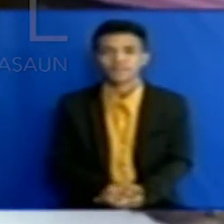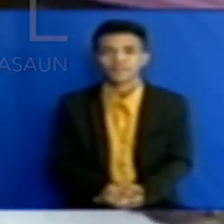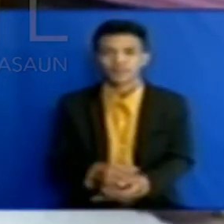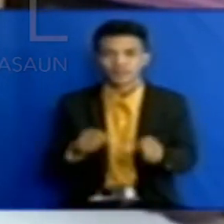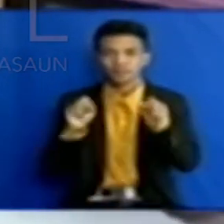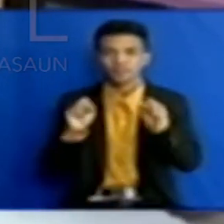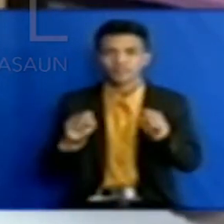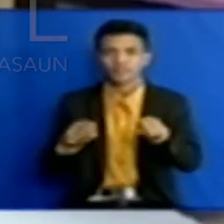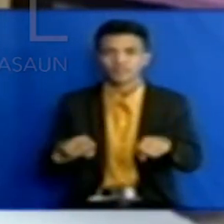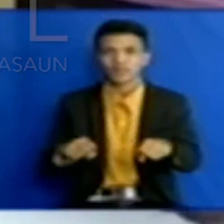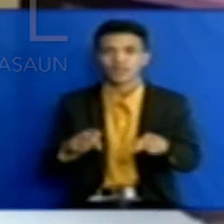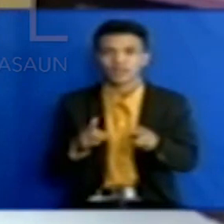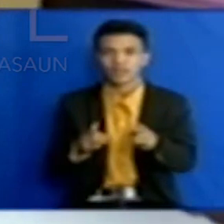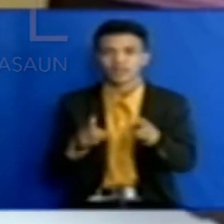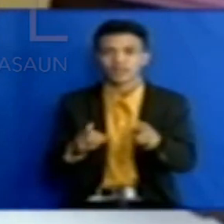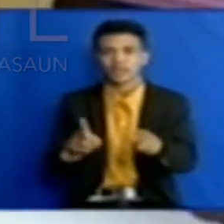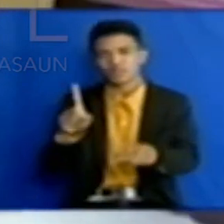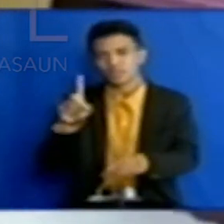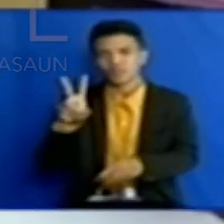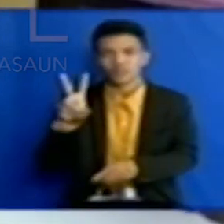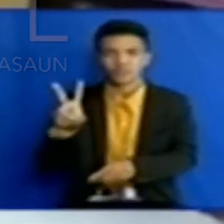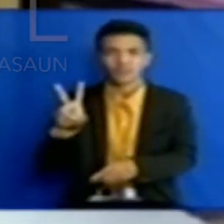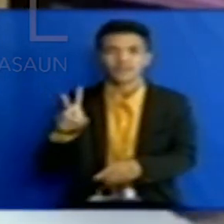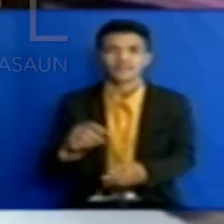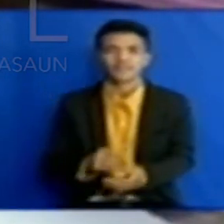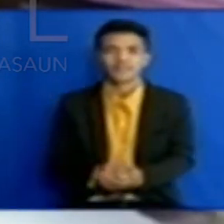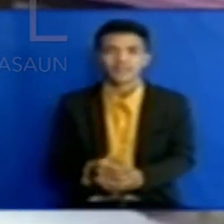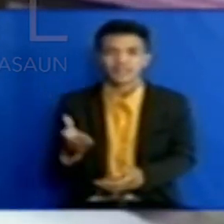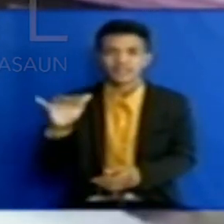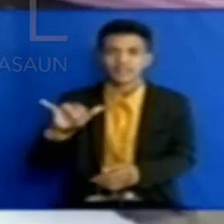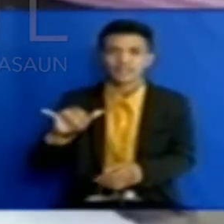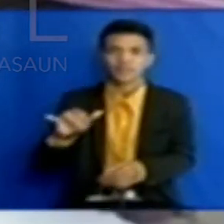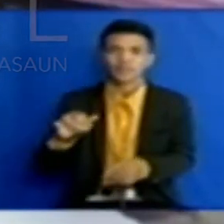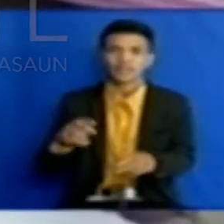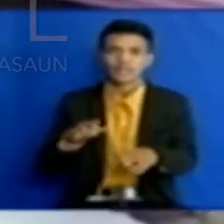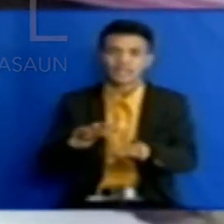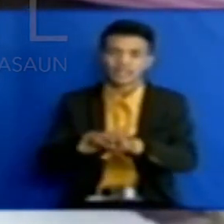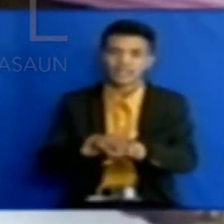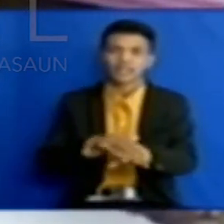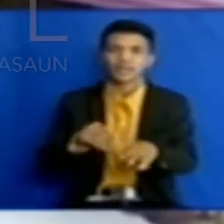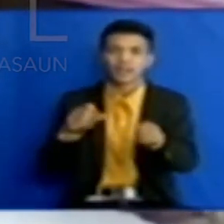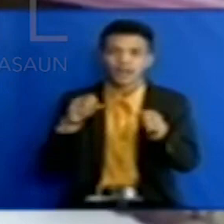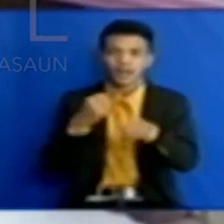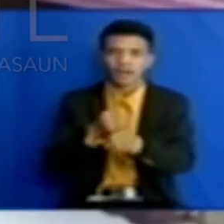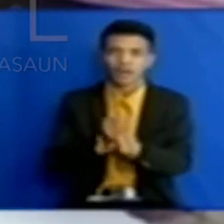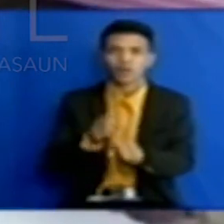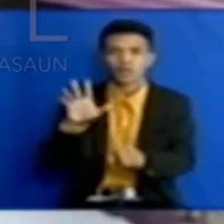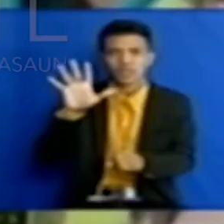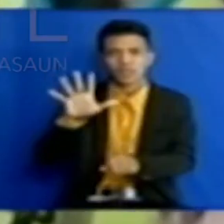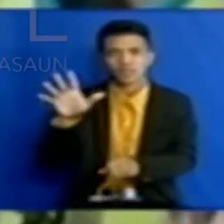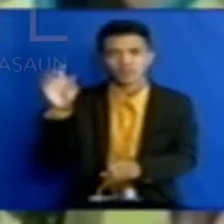bele ya urgenti ni ai darua sira bela urgenti ni bela lima nen tosa nulu tua nulu